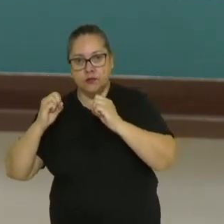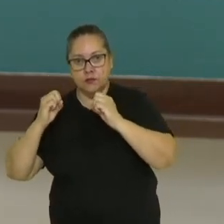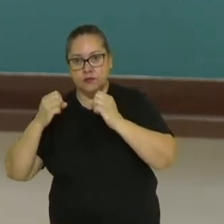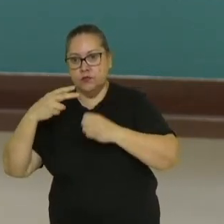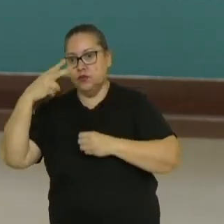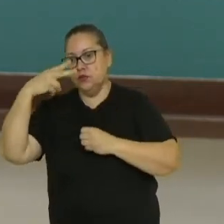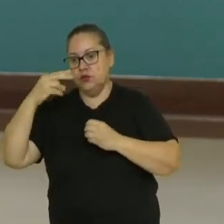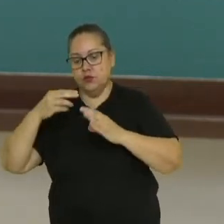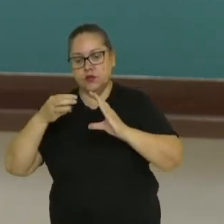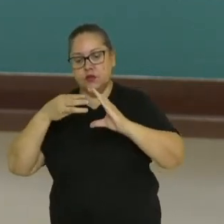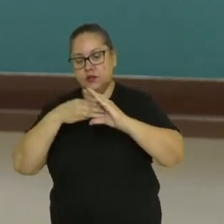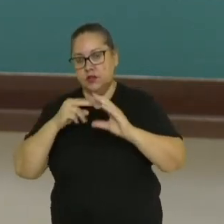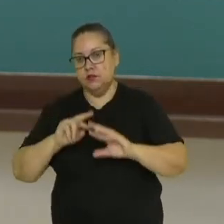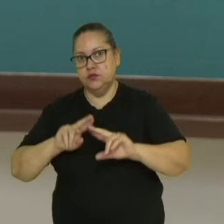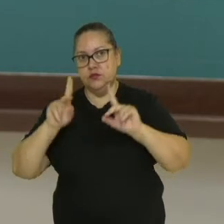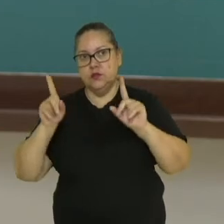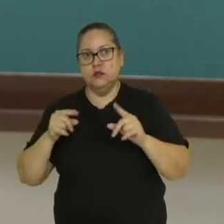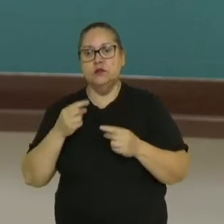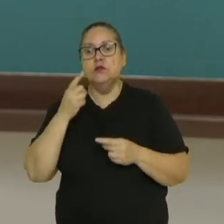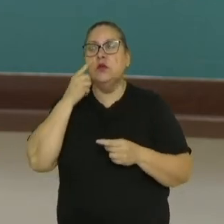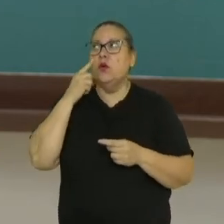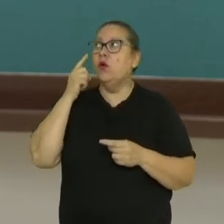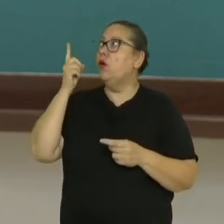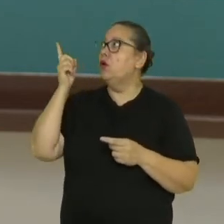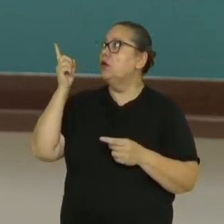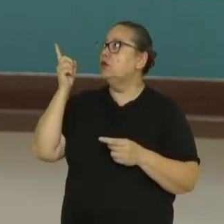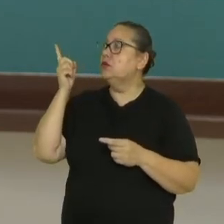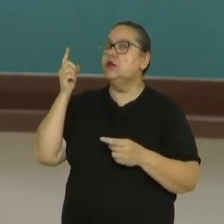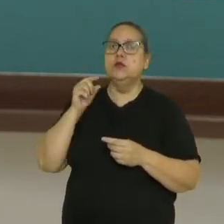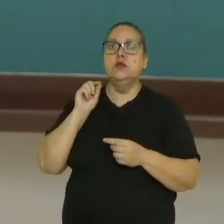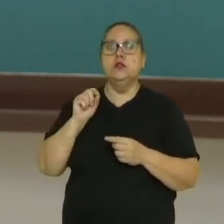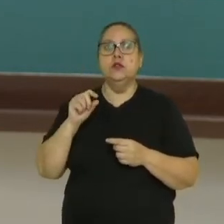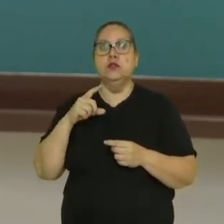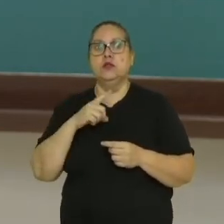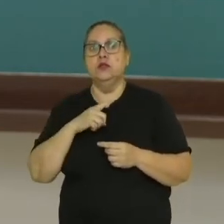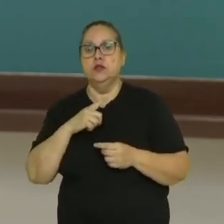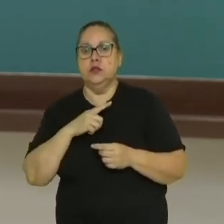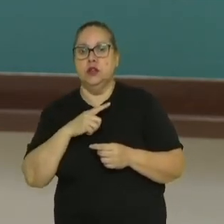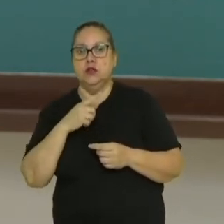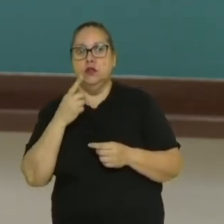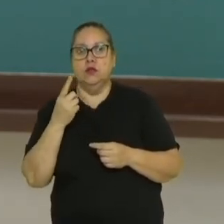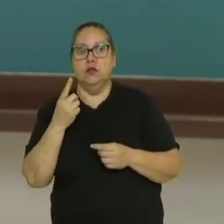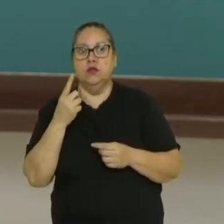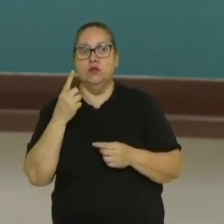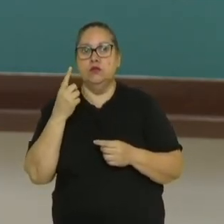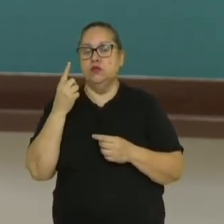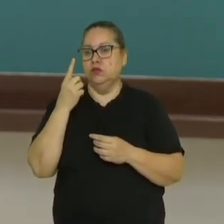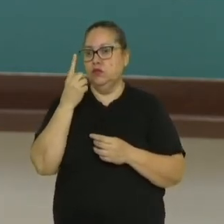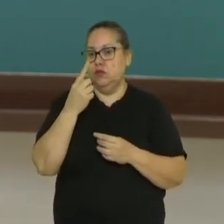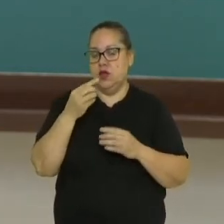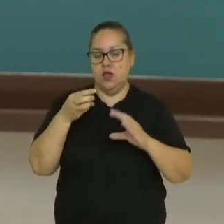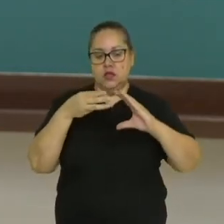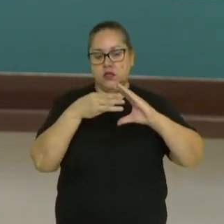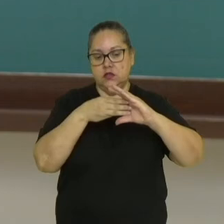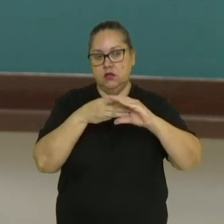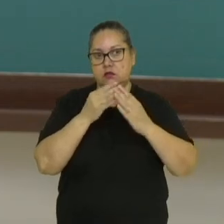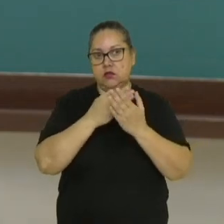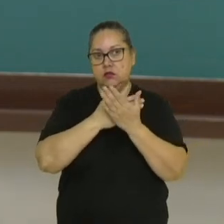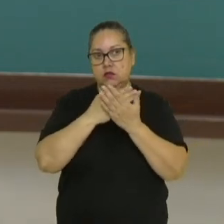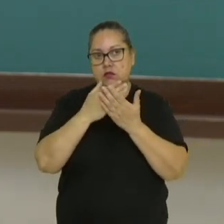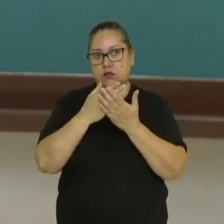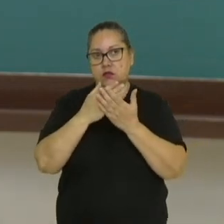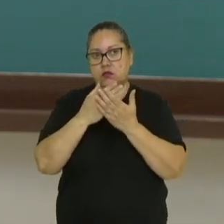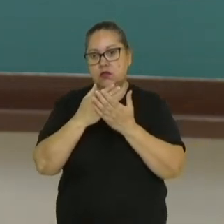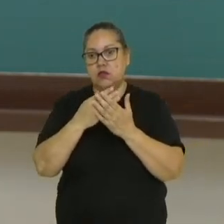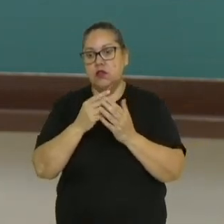2 células diferentes. Observe aqui, ó, que eu tenho uma célula no começo e eu